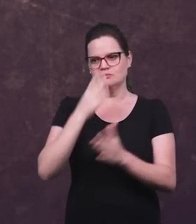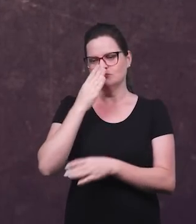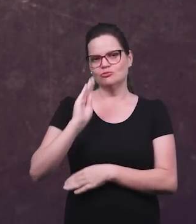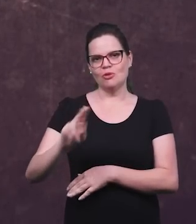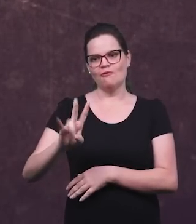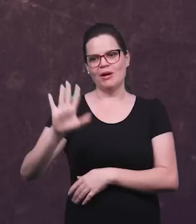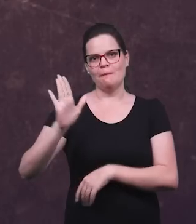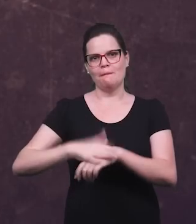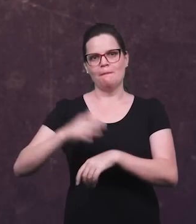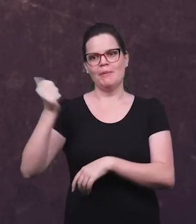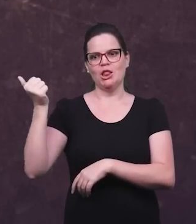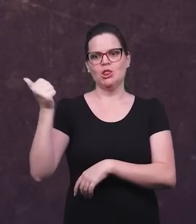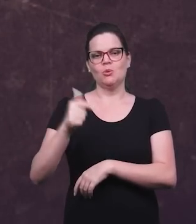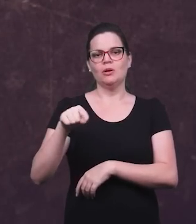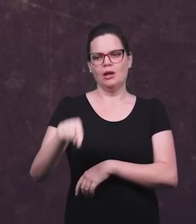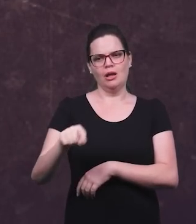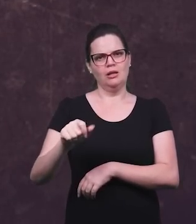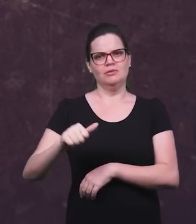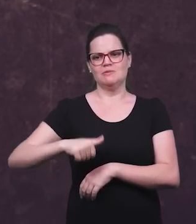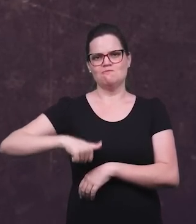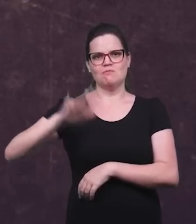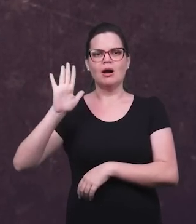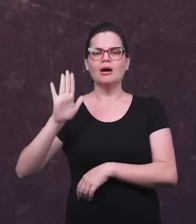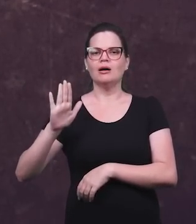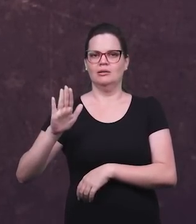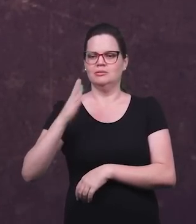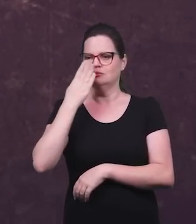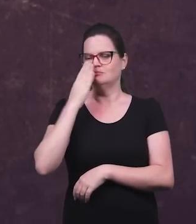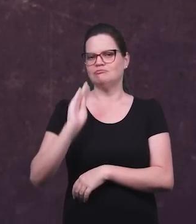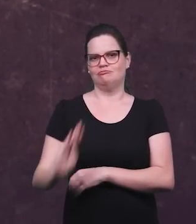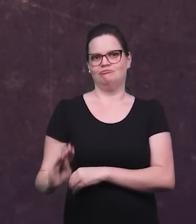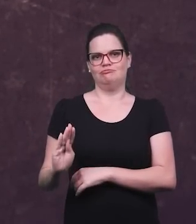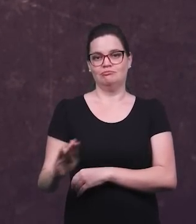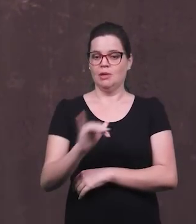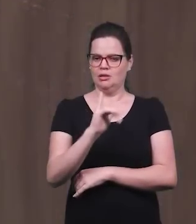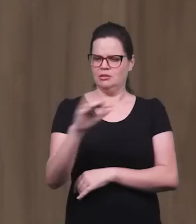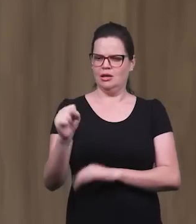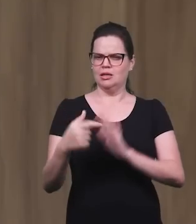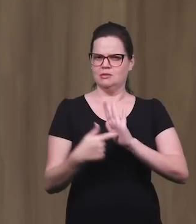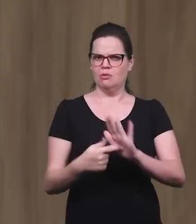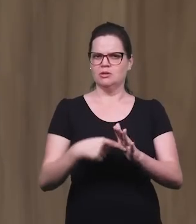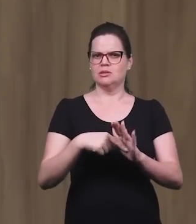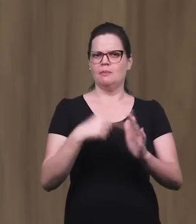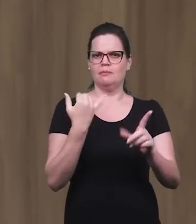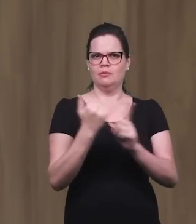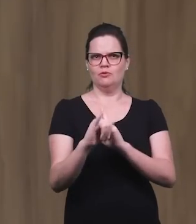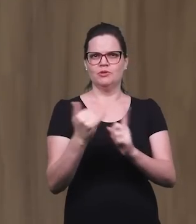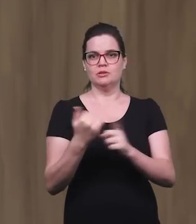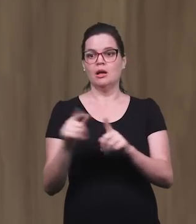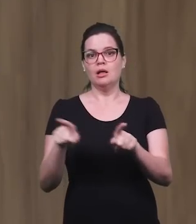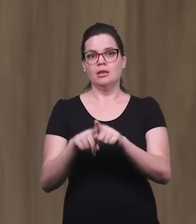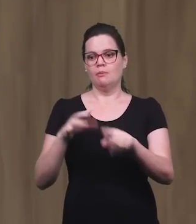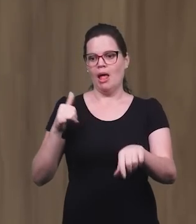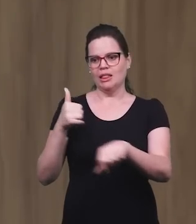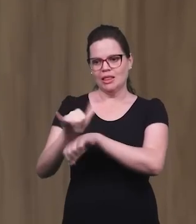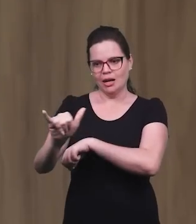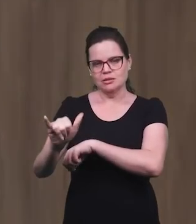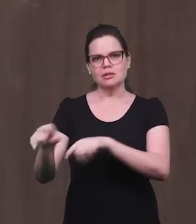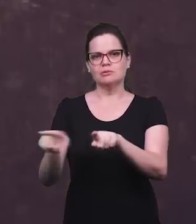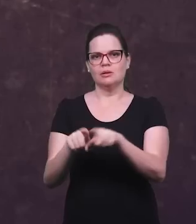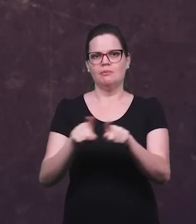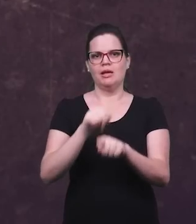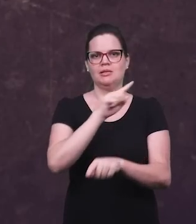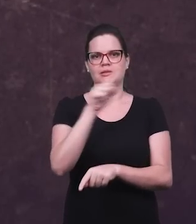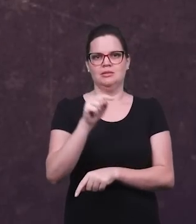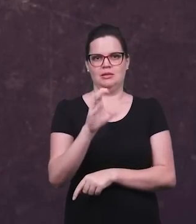indigno entre os homens, né? Isaías prevendo isso. Ia acontecer. A traição que ele sofreria, Zacarias